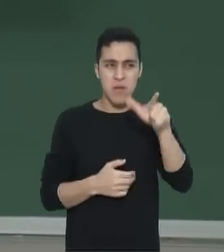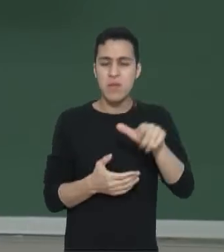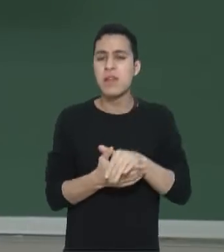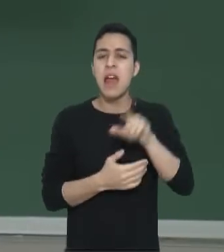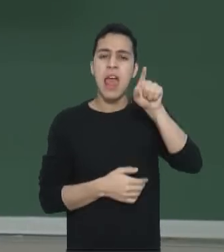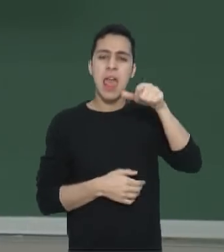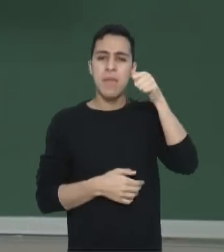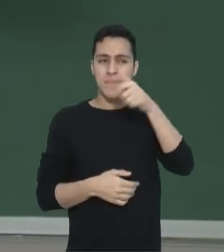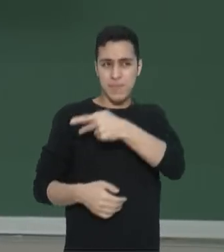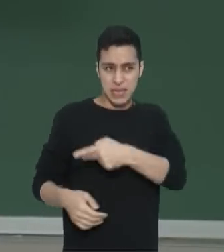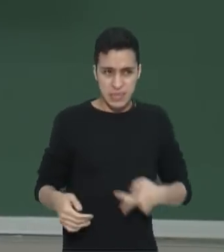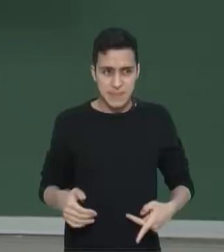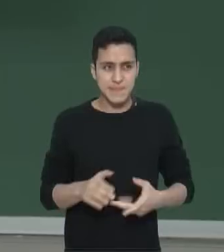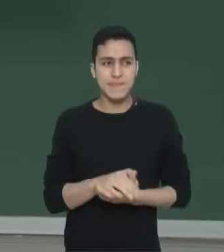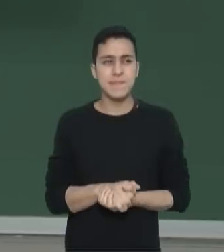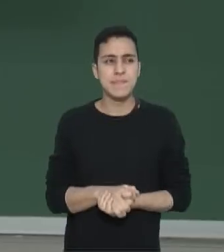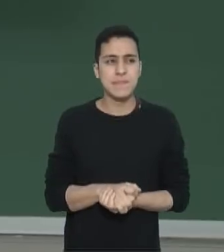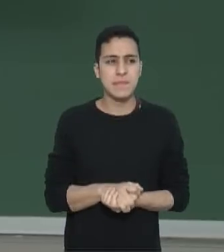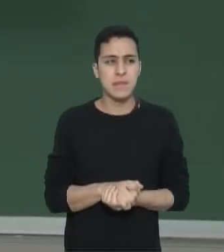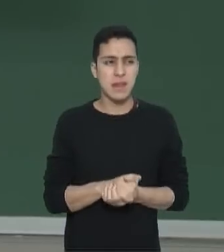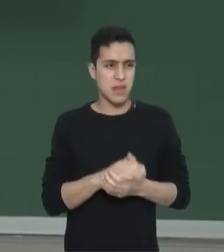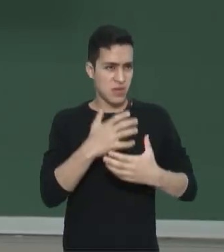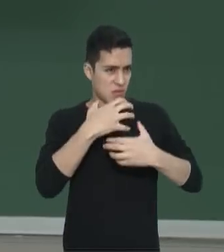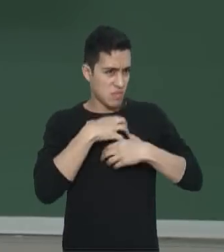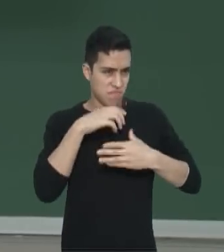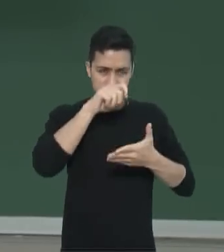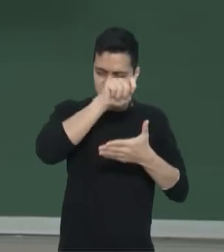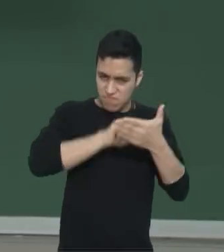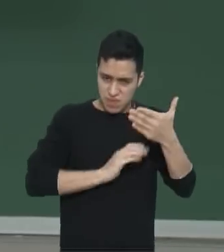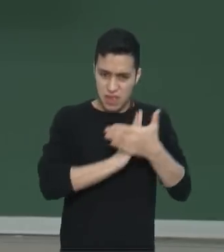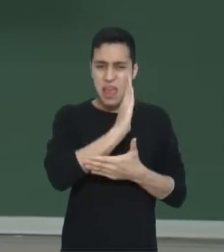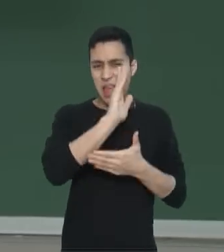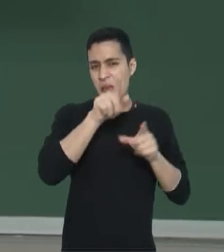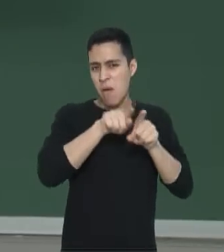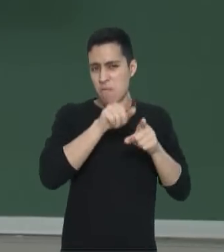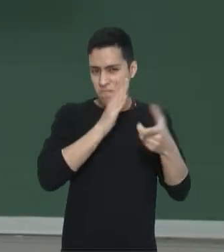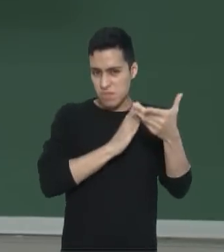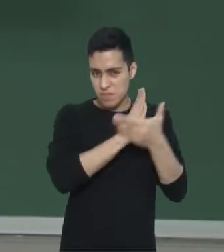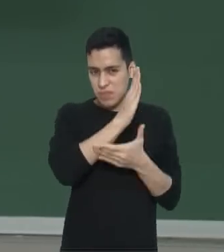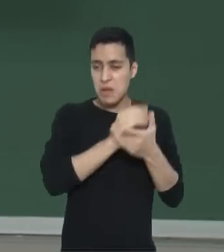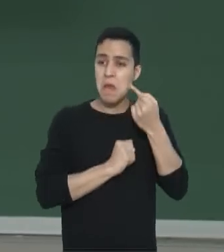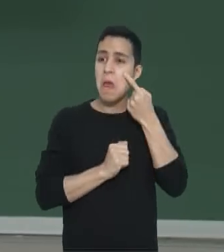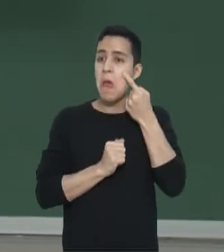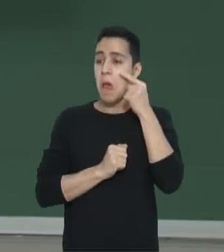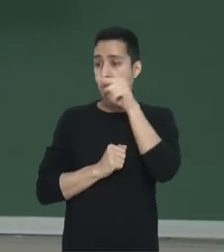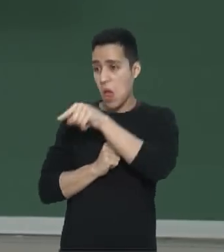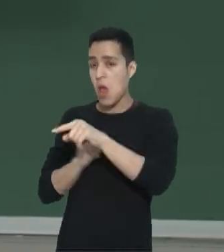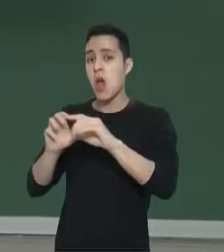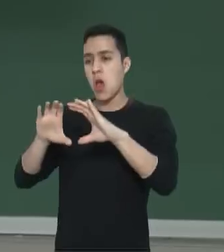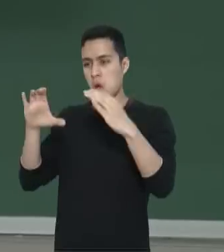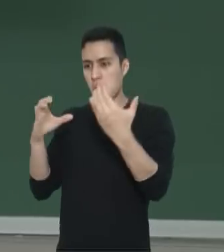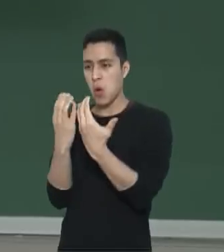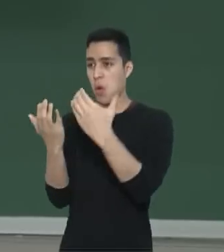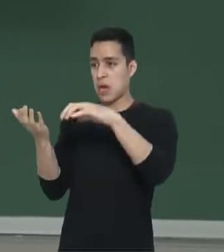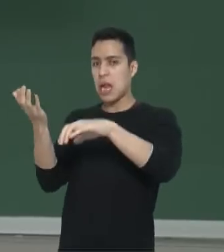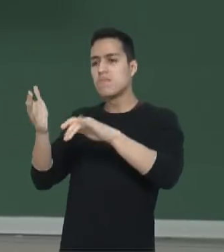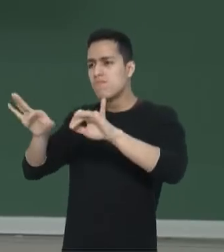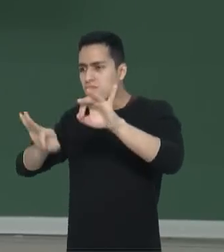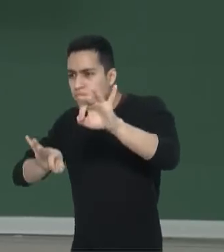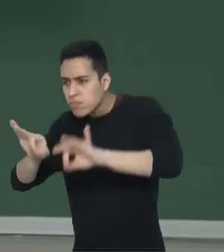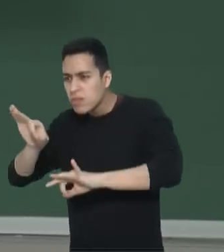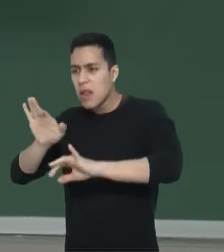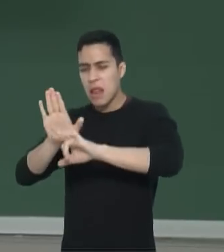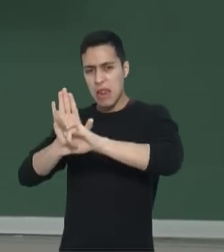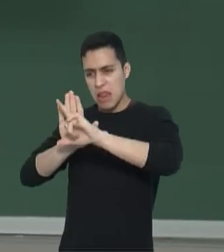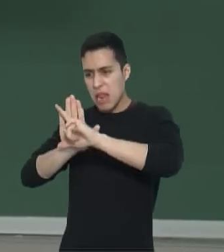a Presidenta. Então, a ação de sancionar é aprovar. Então, o Congresso formulou a lei, decretou,